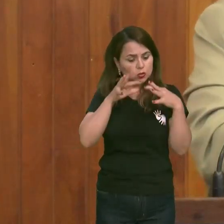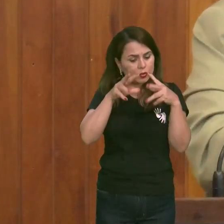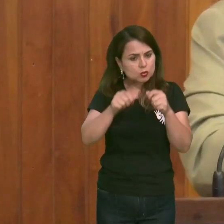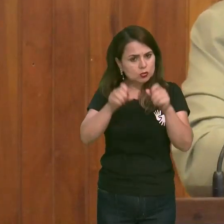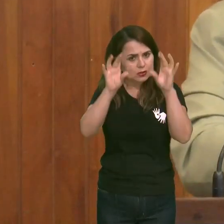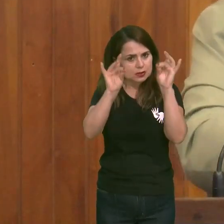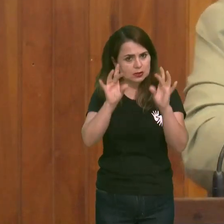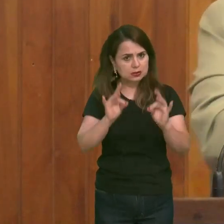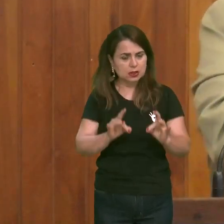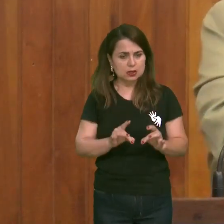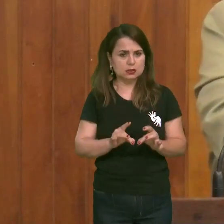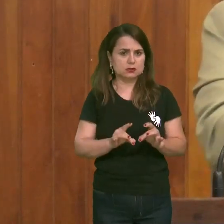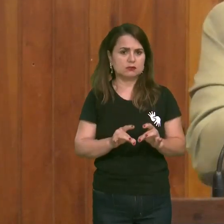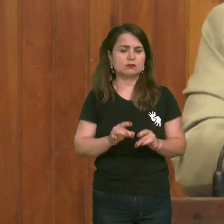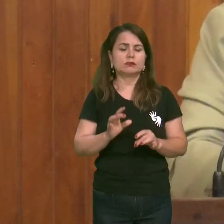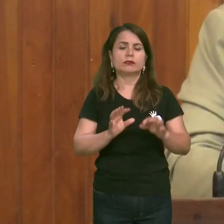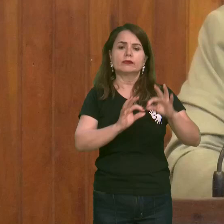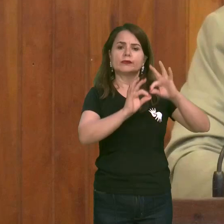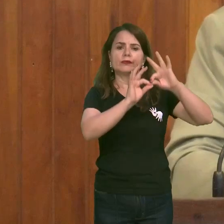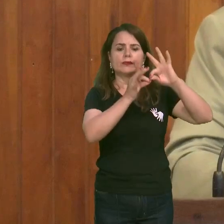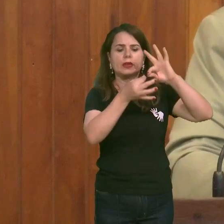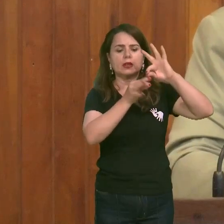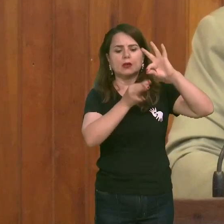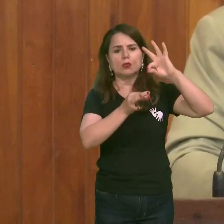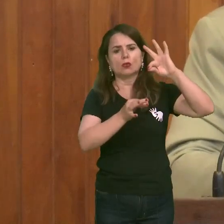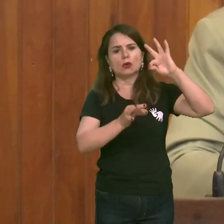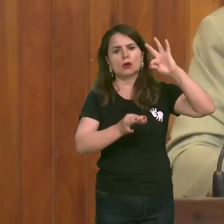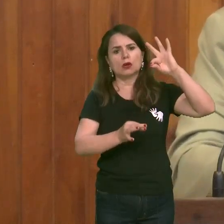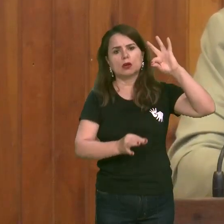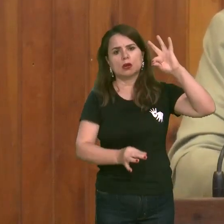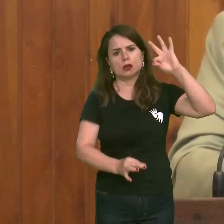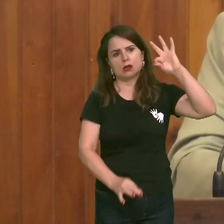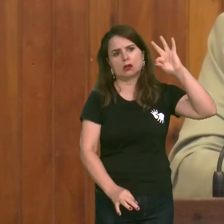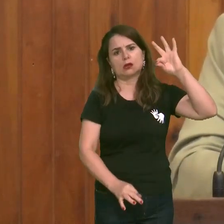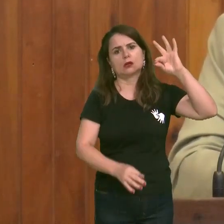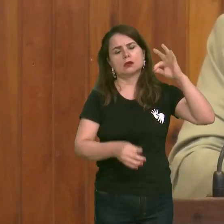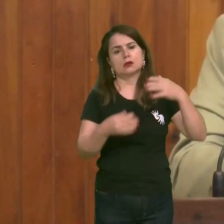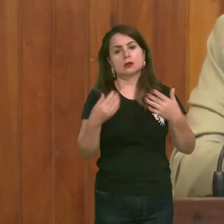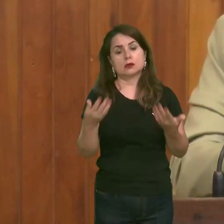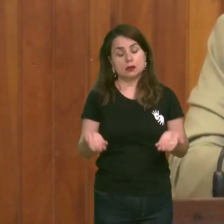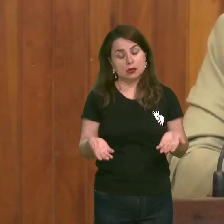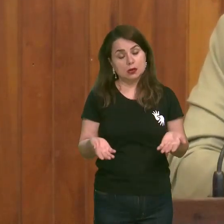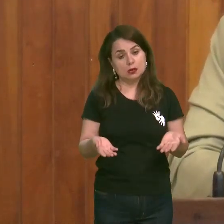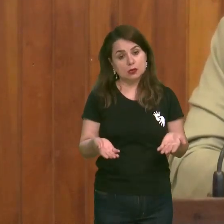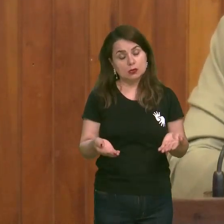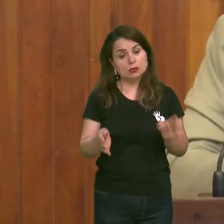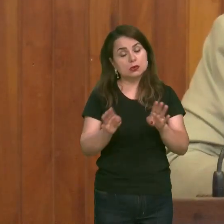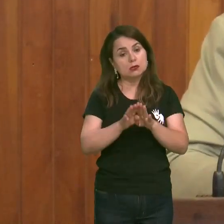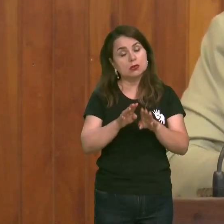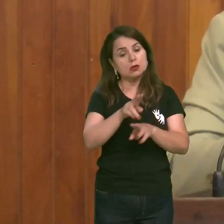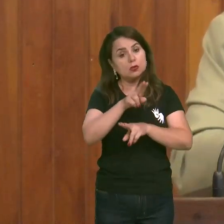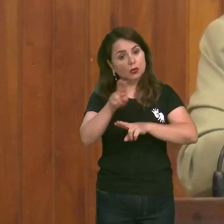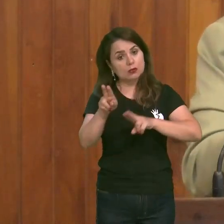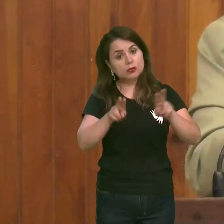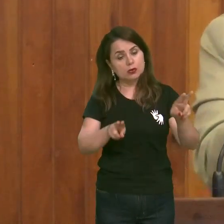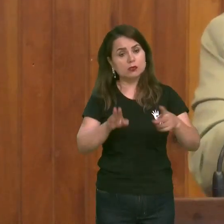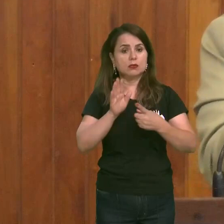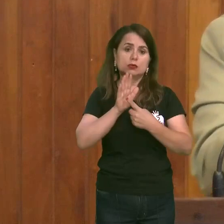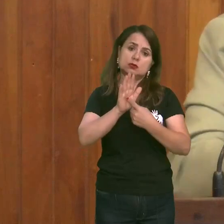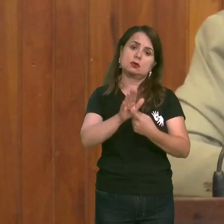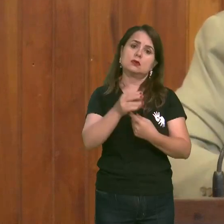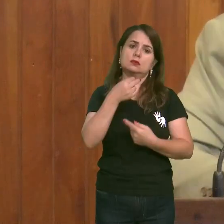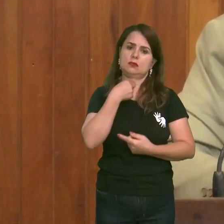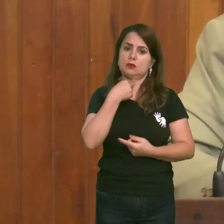também eu não posso expor as pessoas eu não tenho esse direito sem autorização delas mas eu tenho